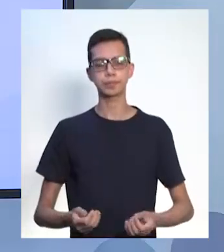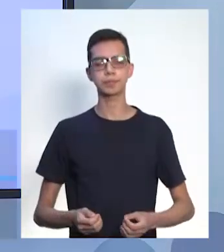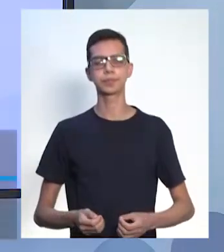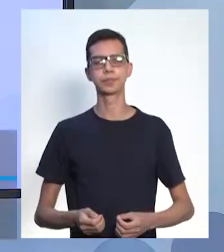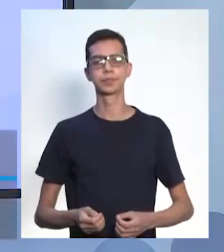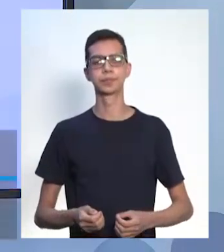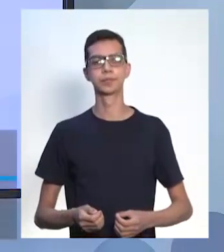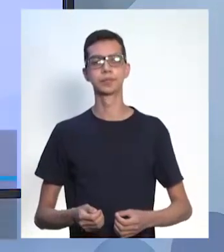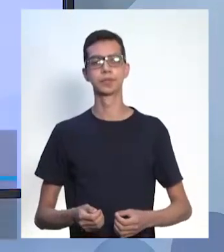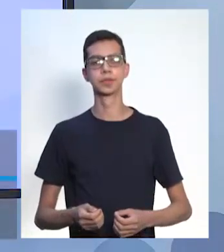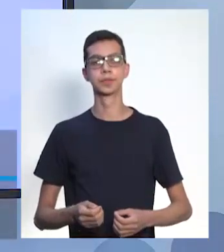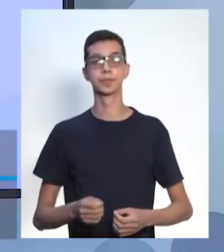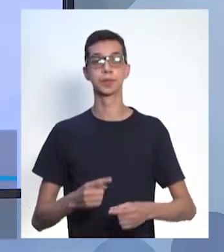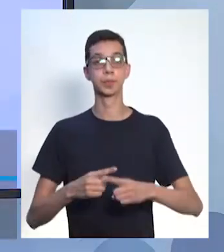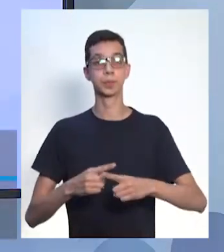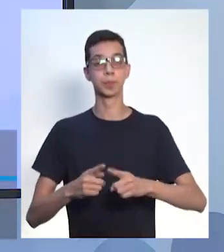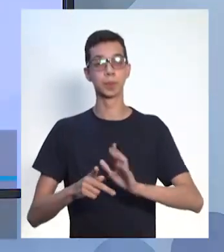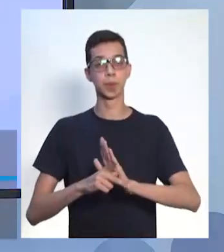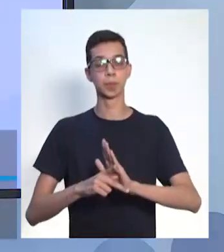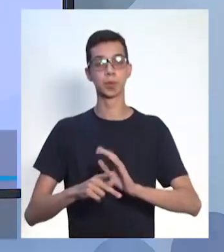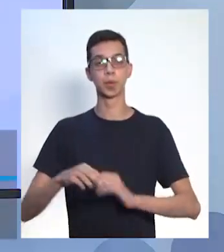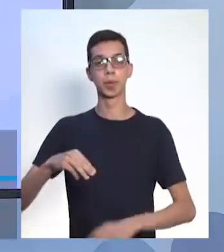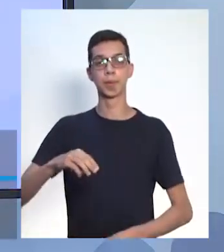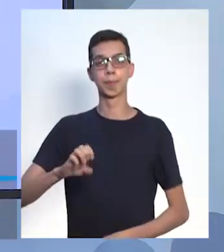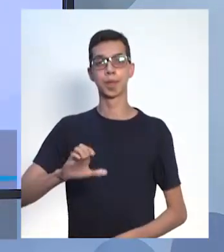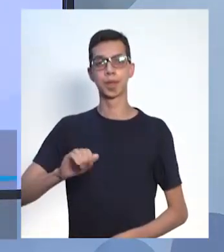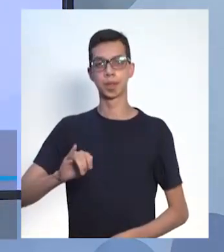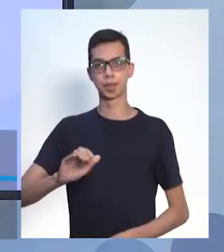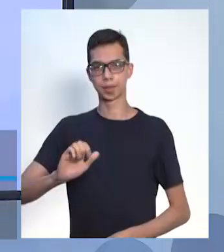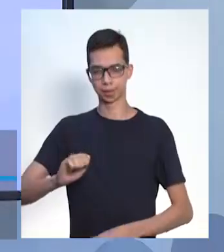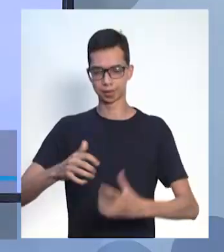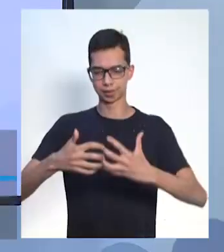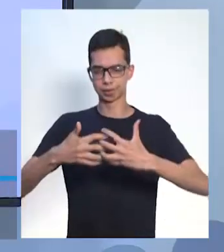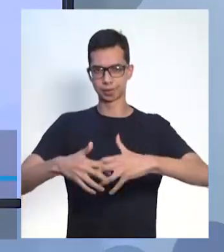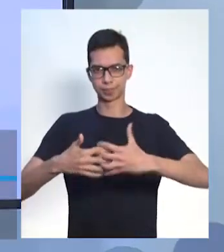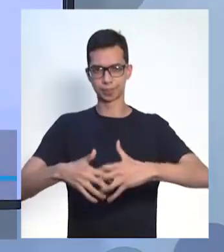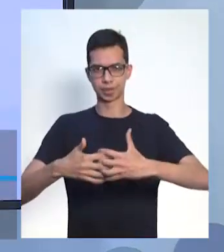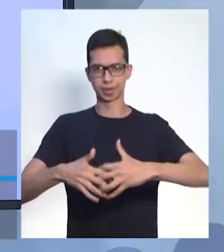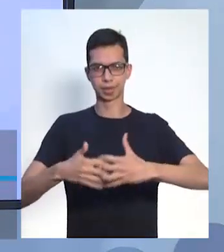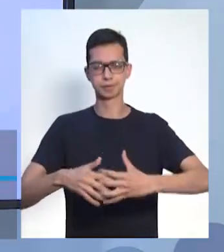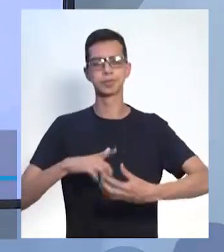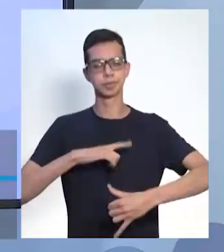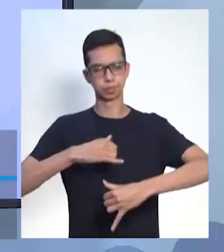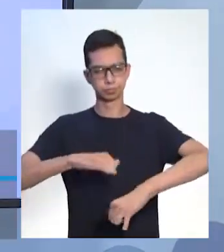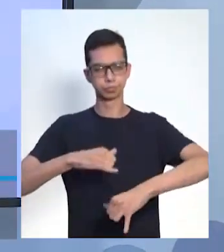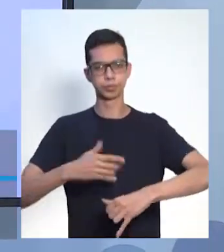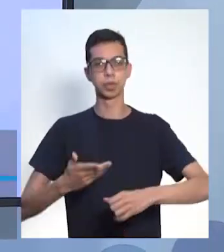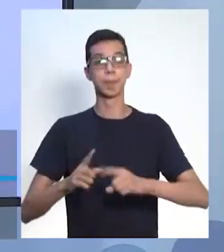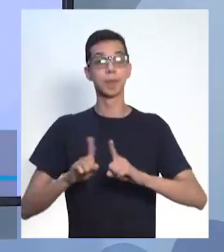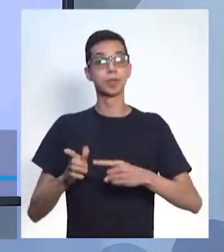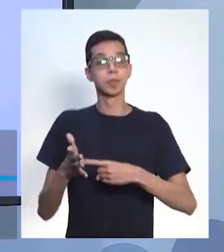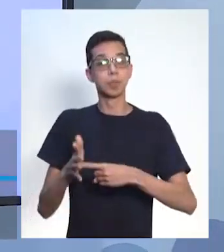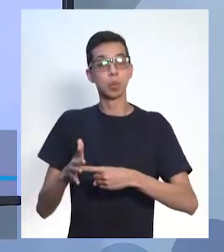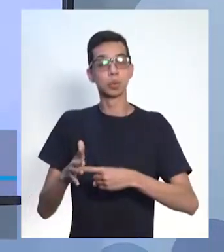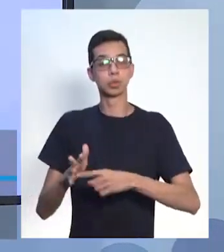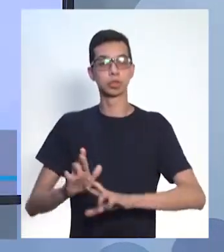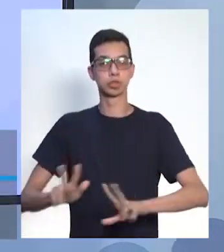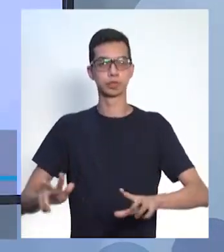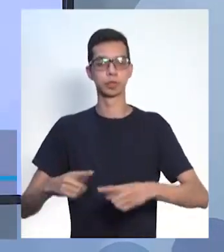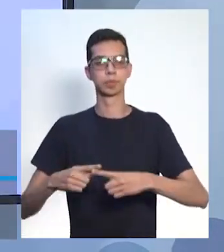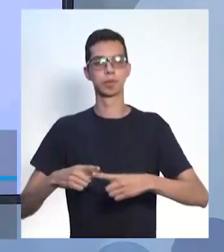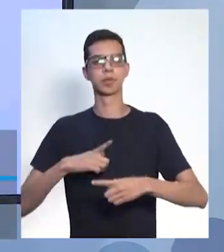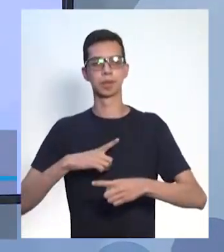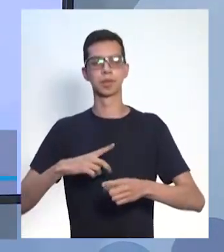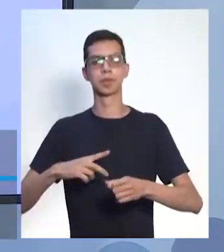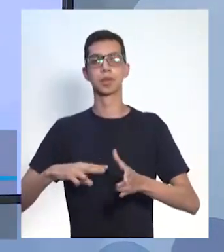E esse é o gerador eletromagnético. A gente está falando aqui sobre o gerador elétrico, né? E o motor elétrico faz o contrário, né? Transforma a energia